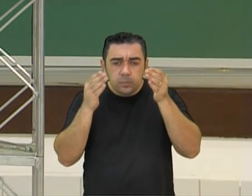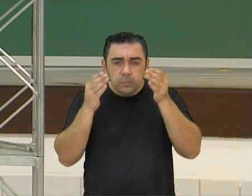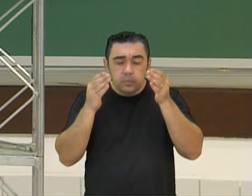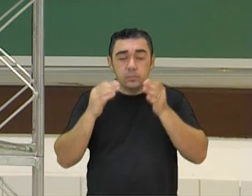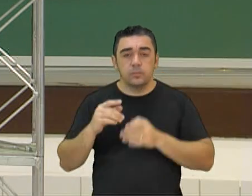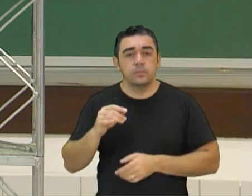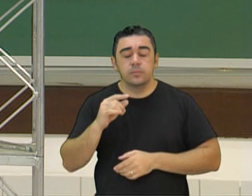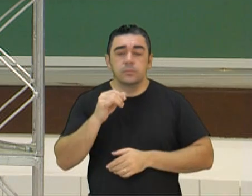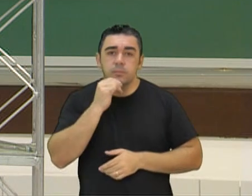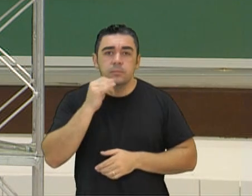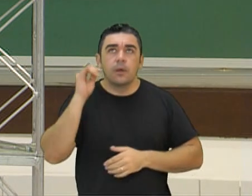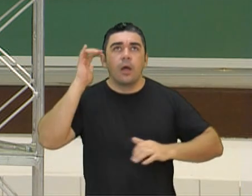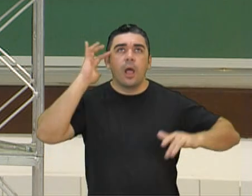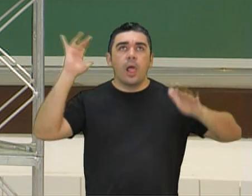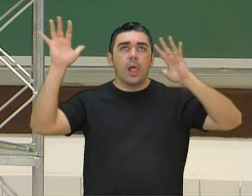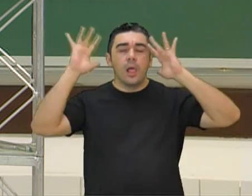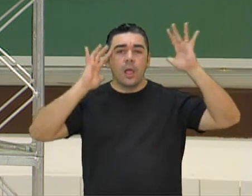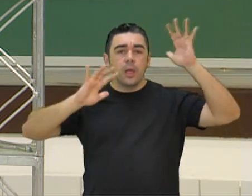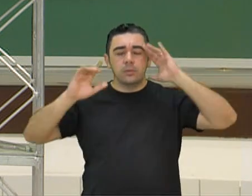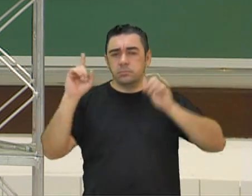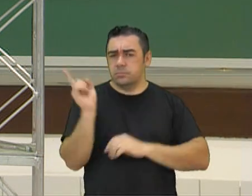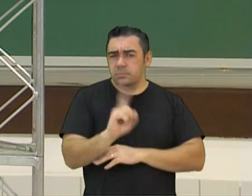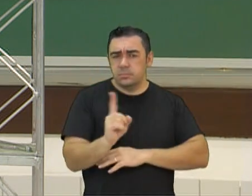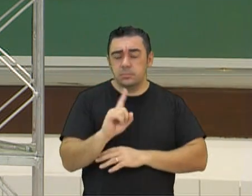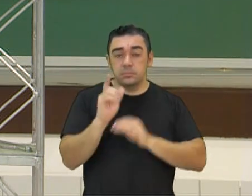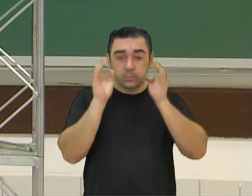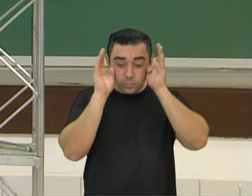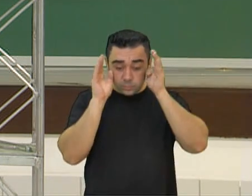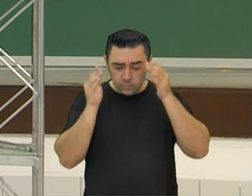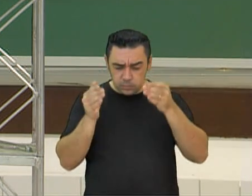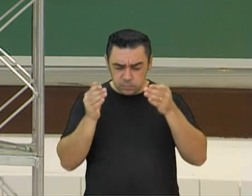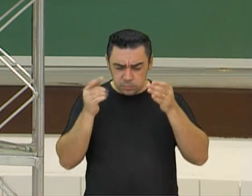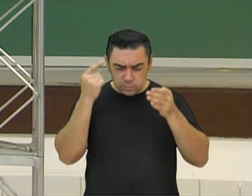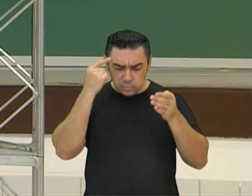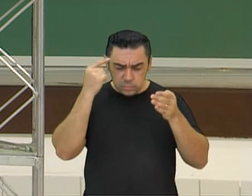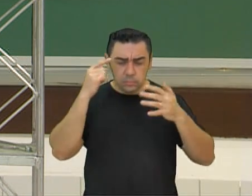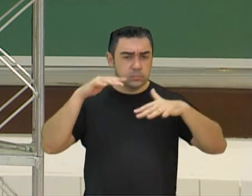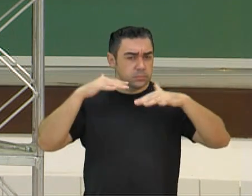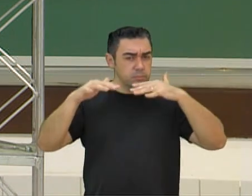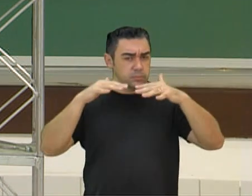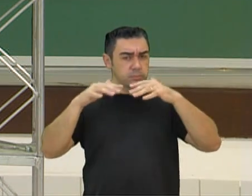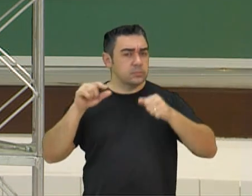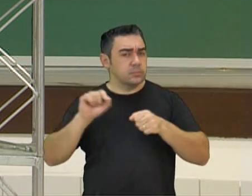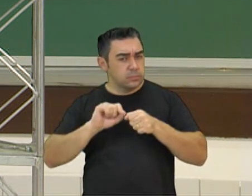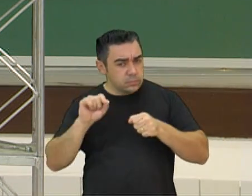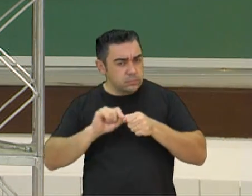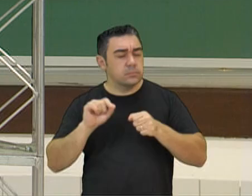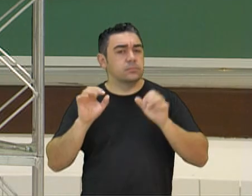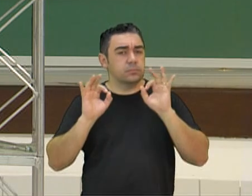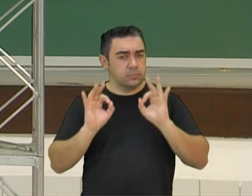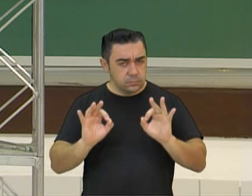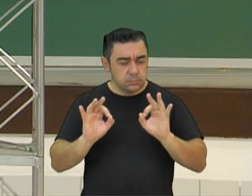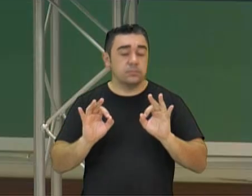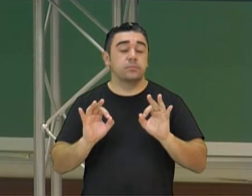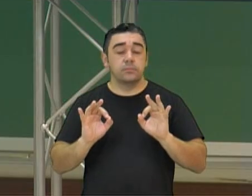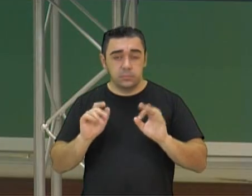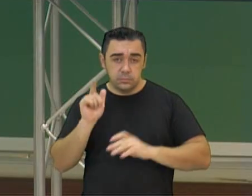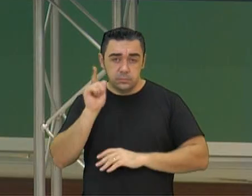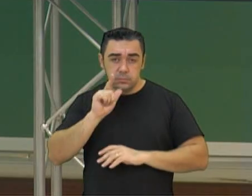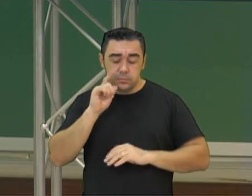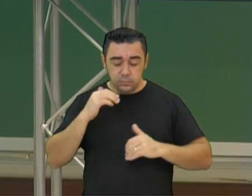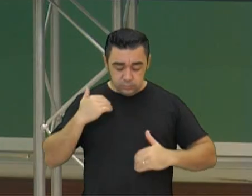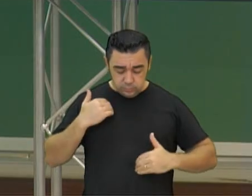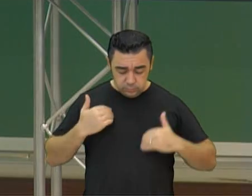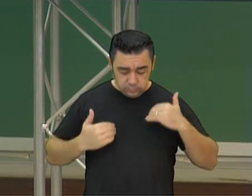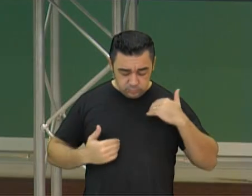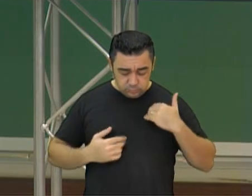estar ali prestando atenção no seu movimento, estar concentrado no que você está fazendo, faz com que você se